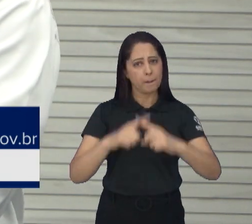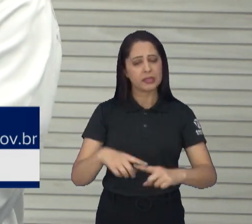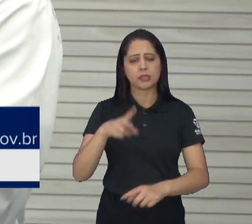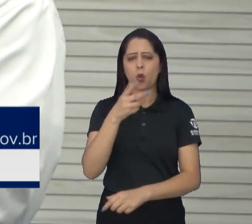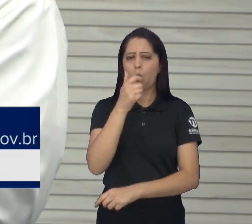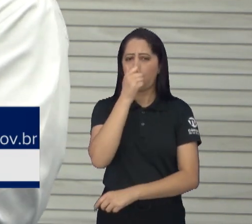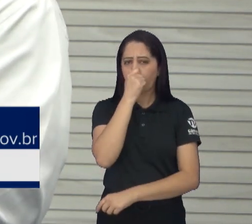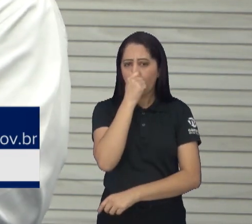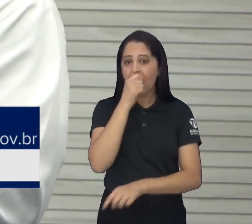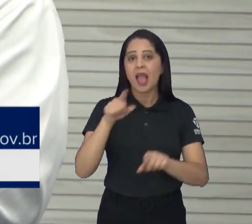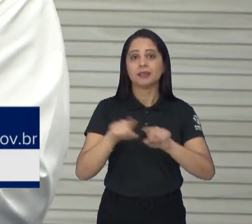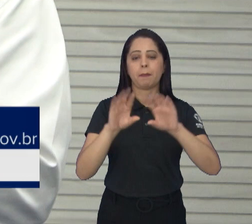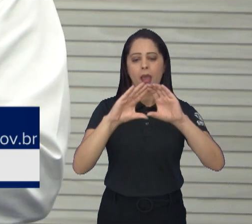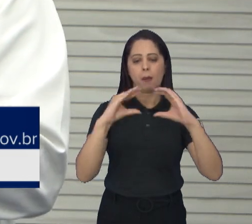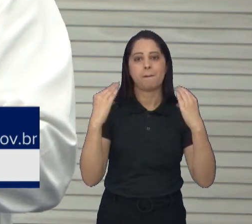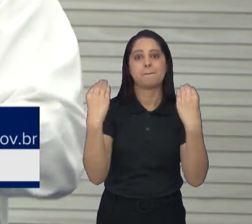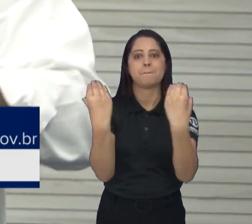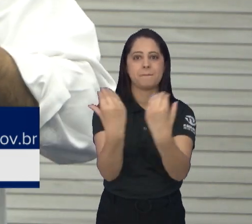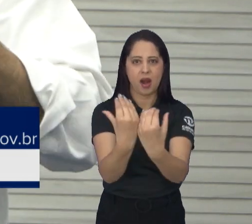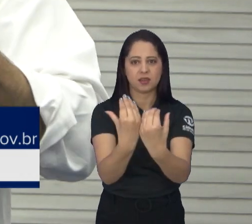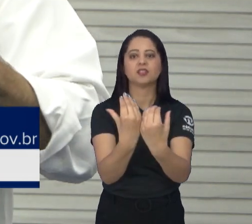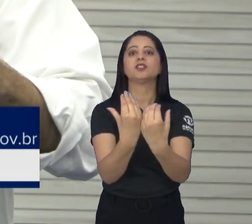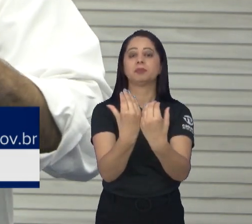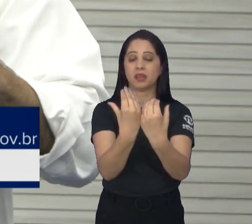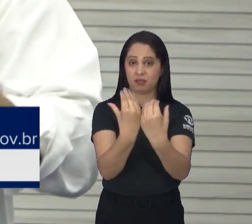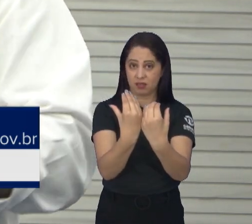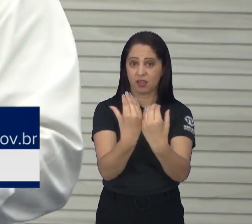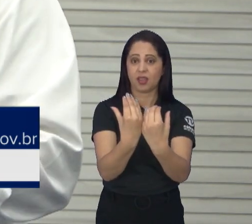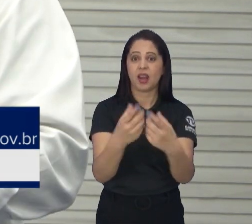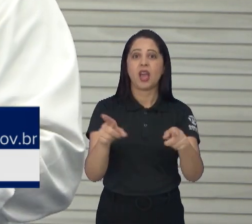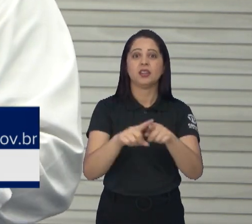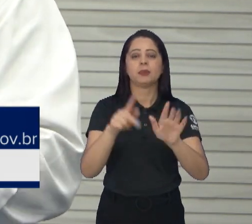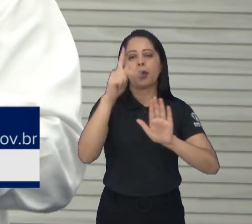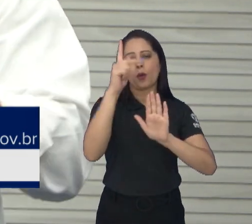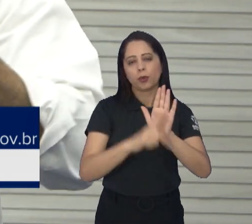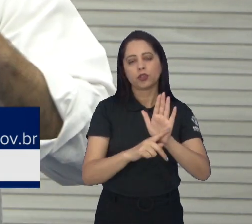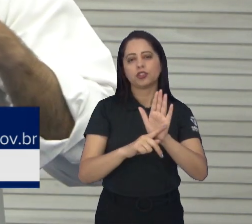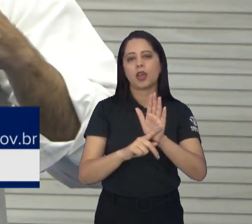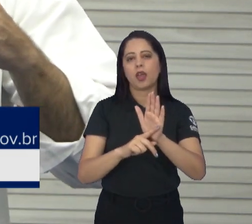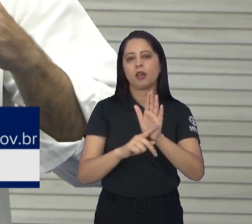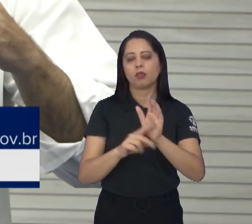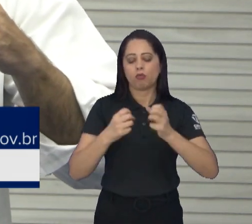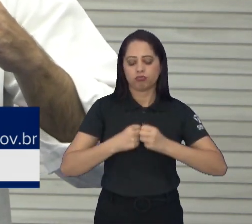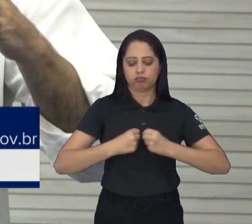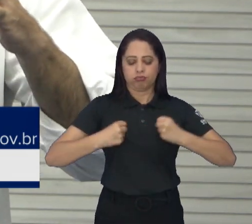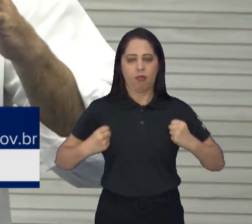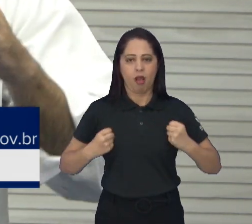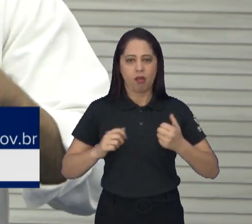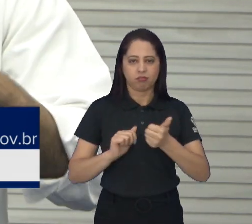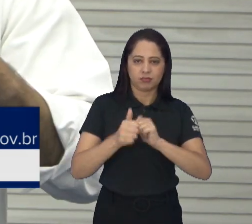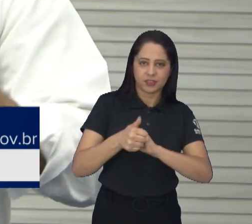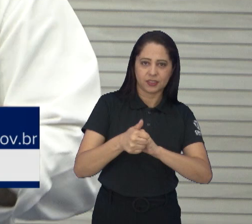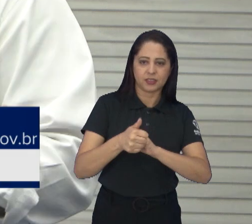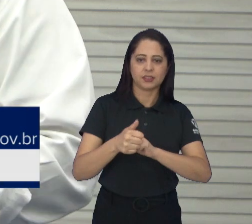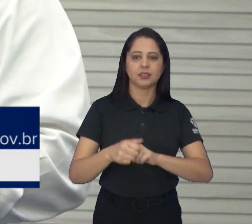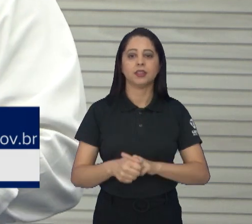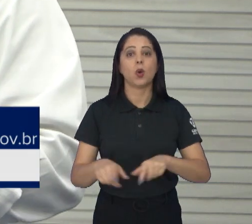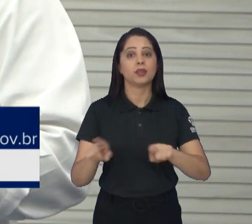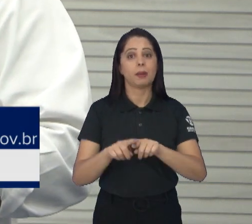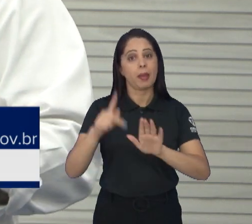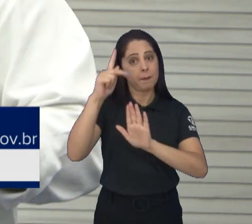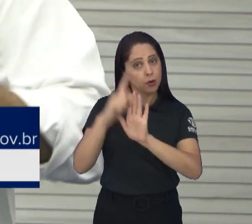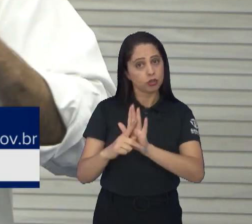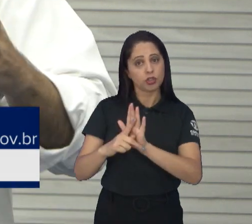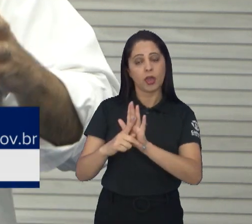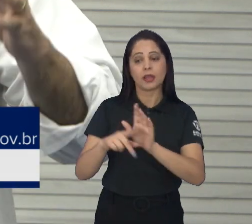Martins Pereira aí, que também, todo um programa como Atleta Cidadão, os programas para pessoa com deficiência,